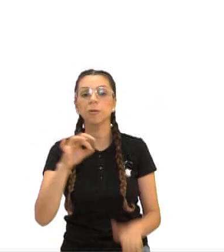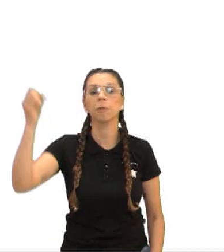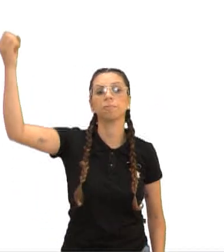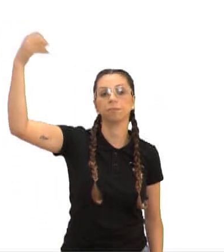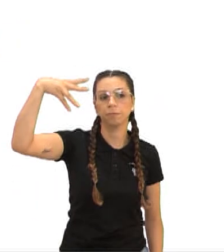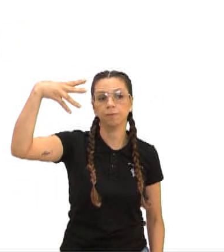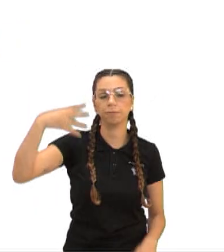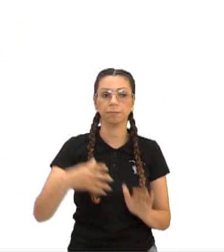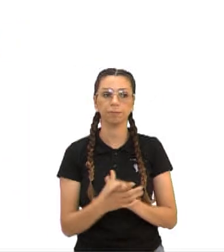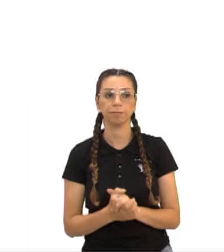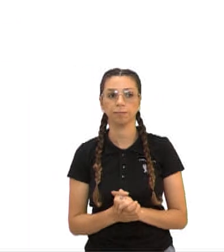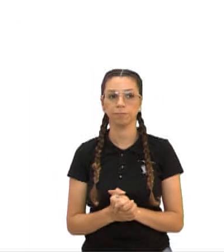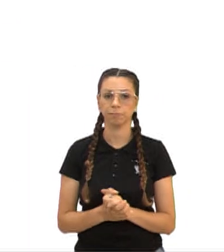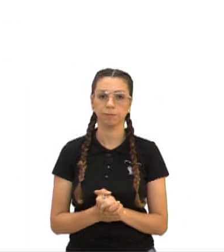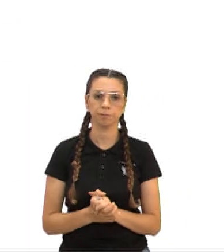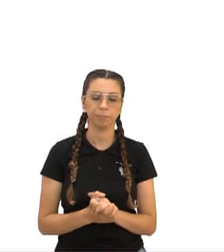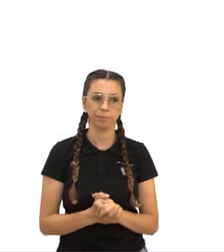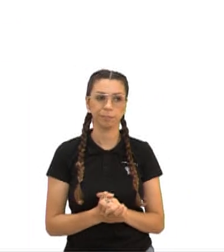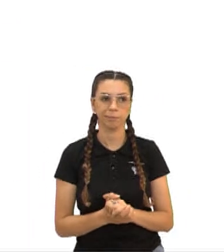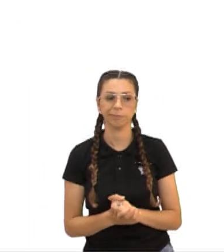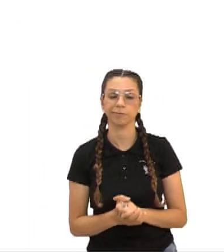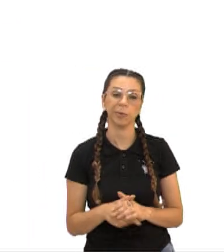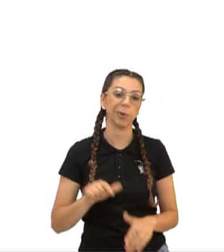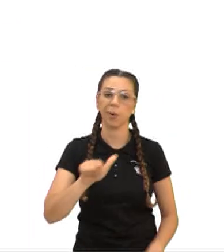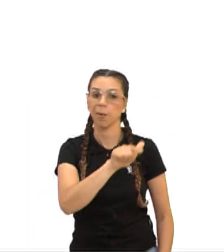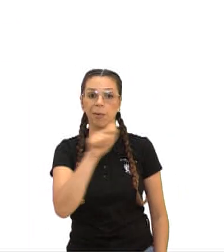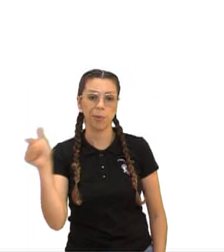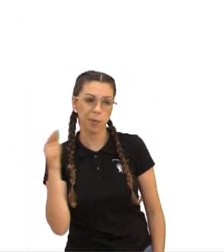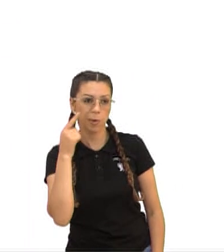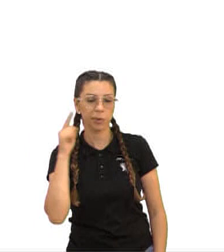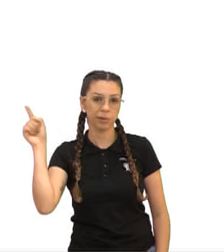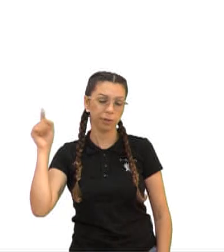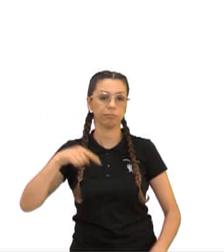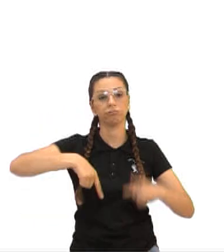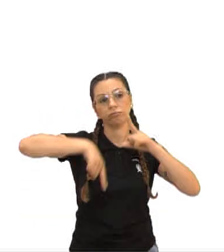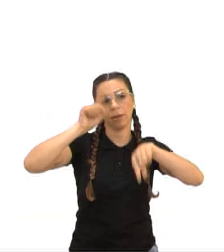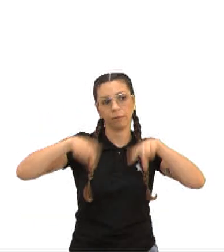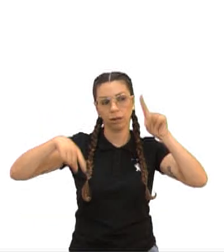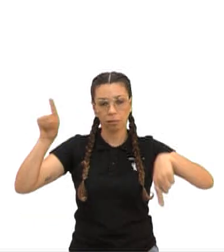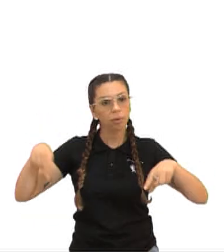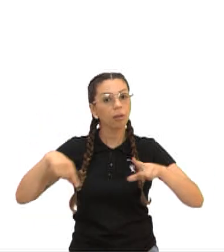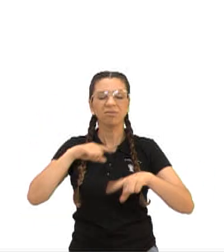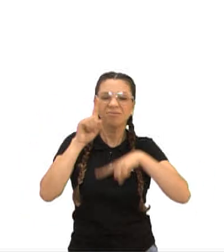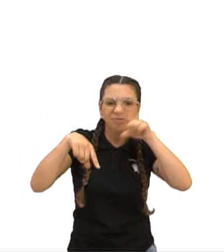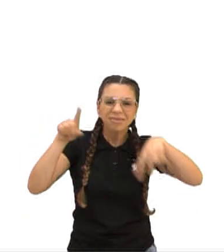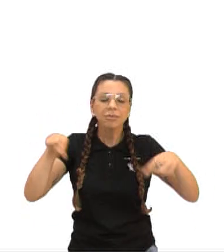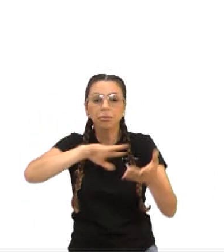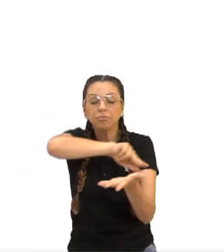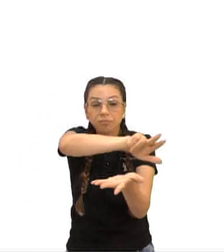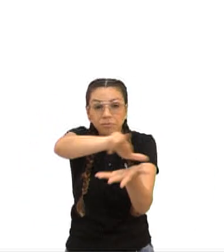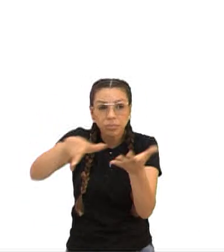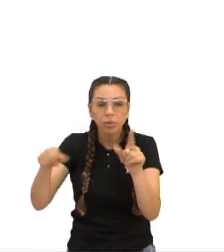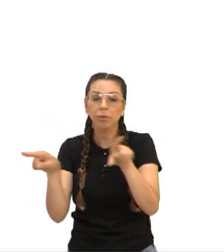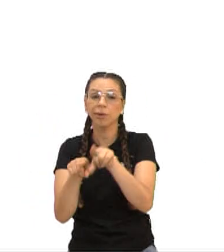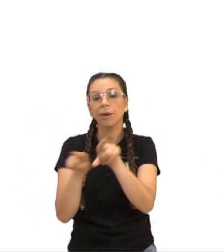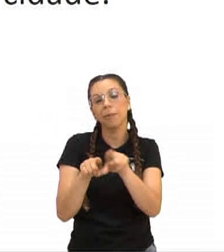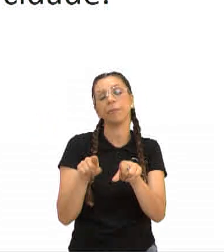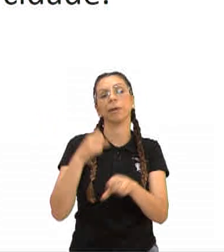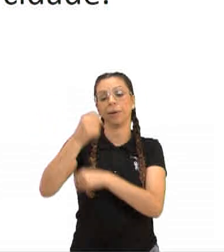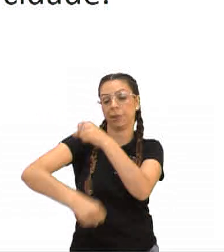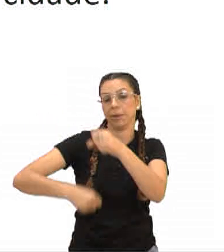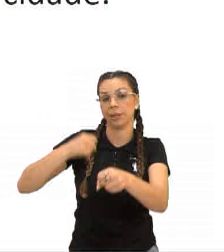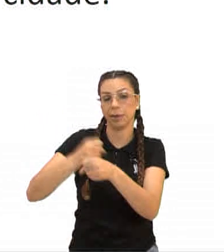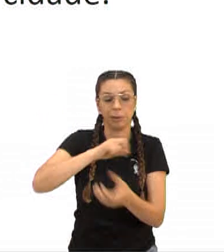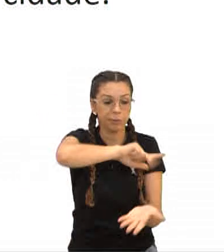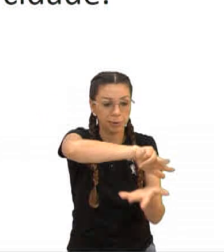de Rouen. Então tá lá, mais uma aí, uma variação, tá? Olha quanta variação, ângulos diferentes, trabalhava